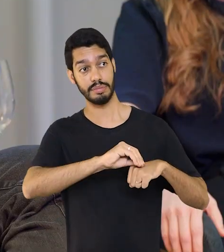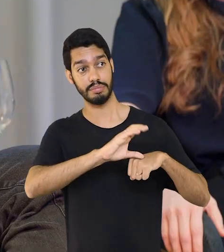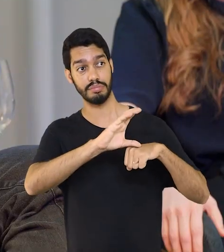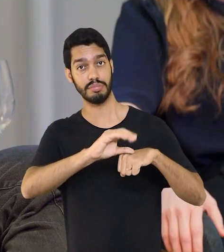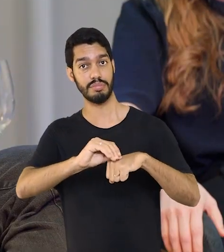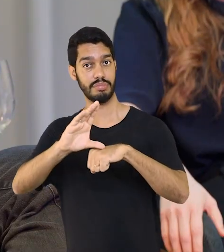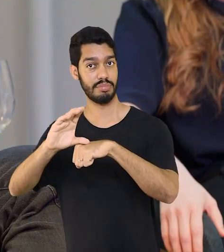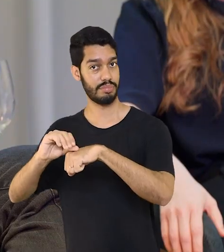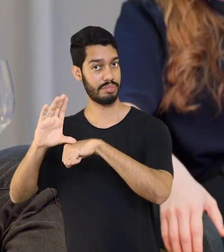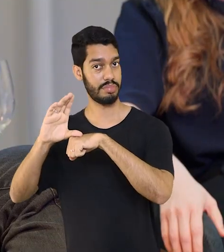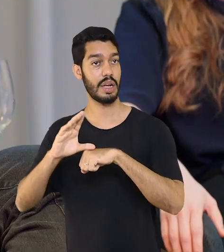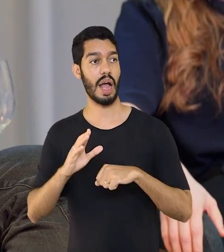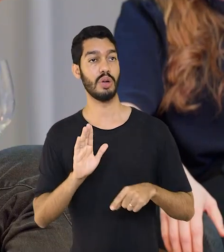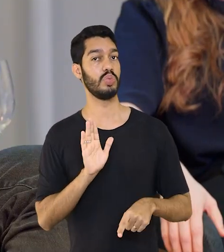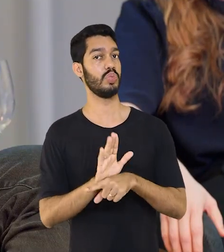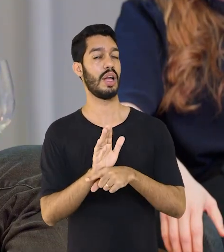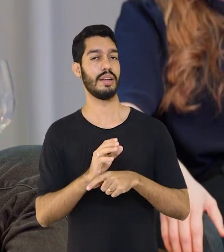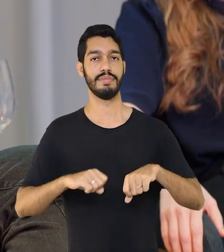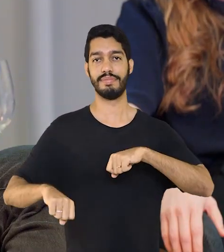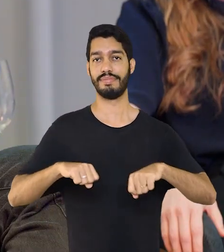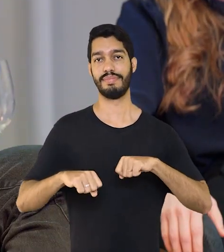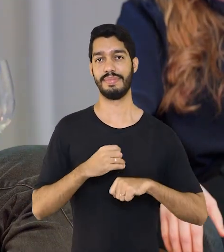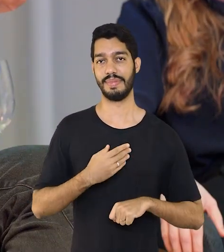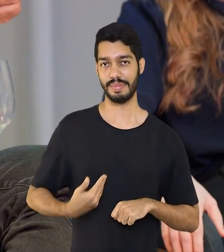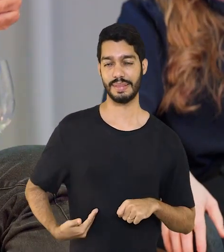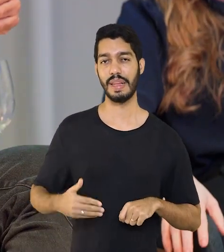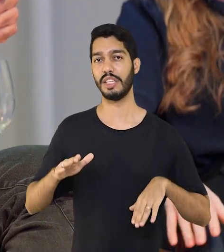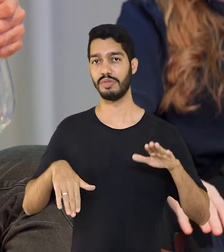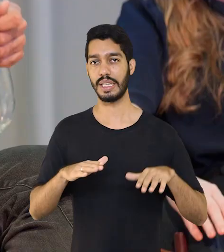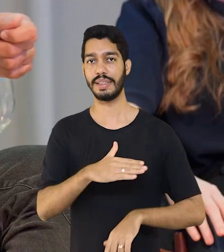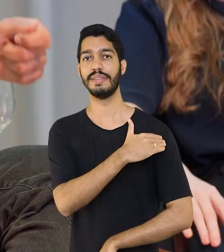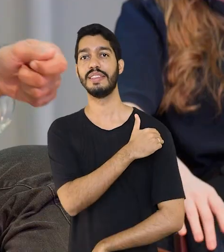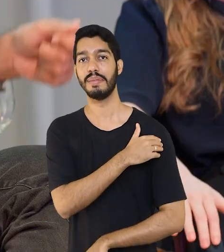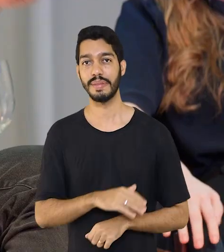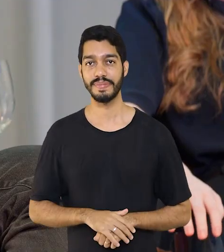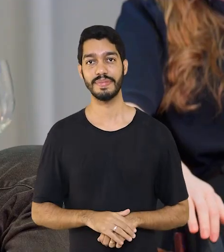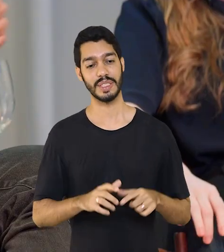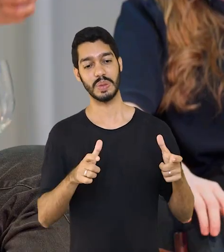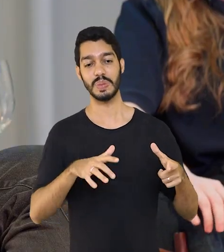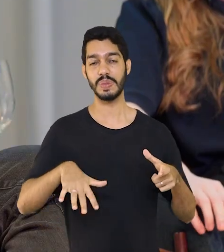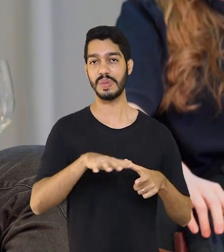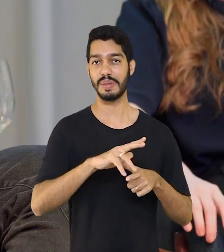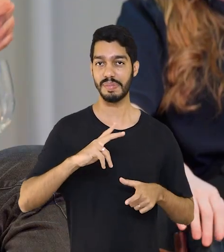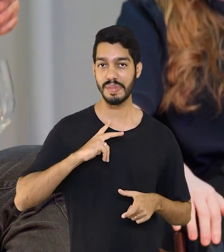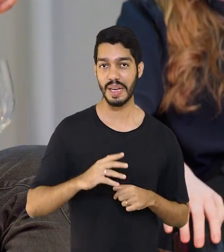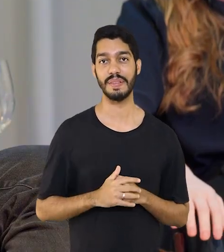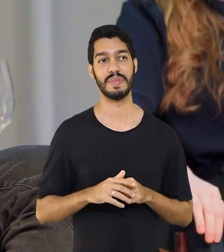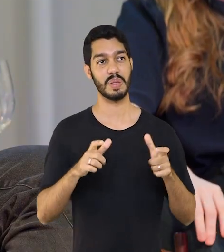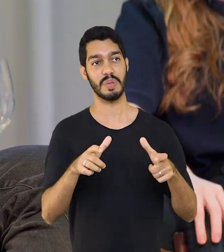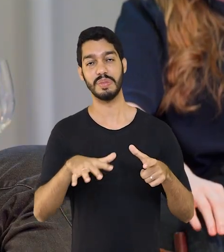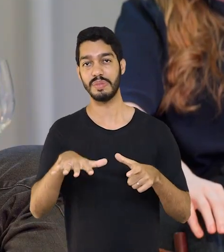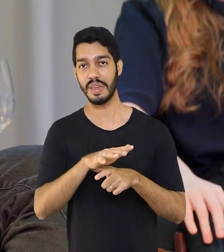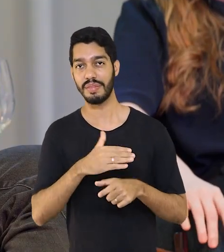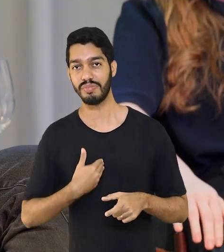ajudar, contribuir para o debate público, chamando muitas das vezes setor privado, setor público,